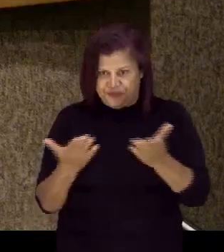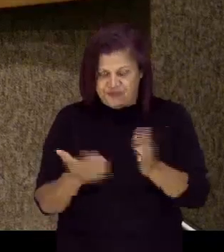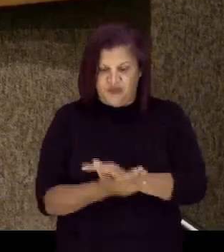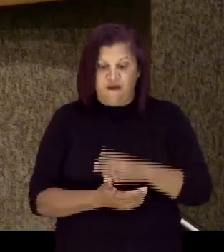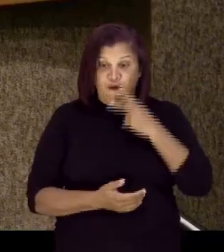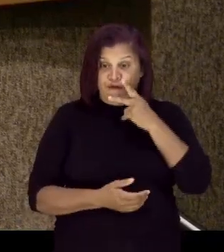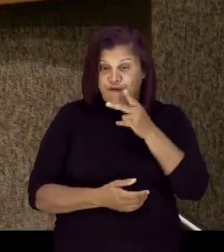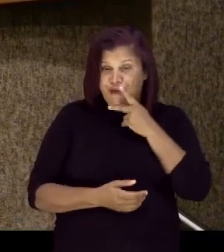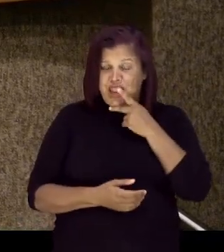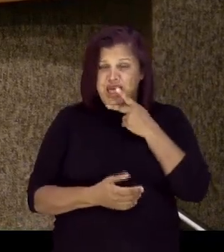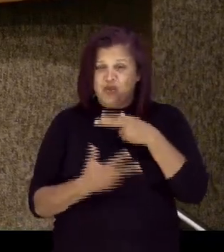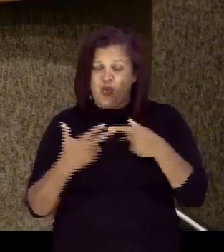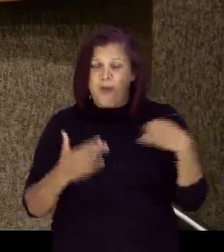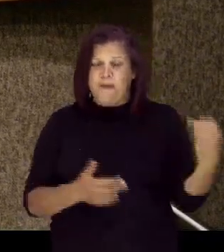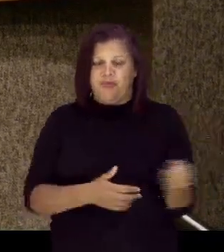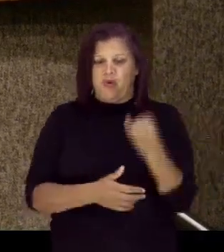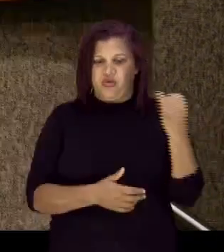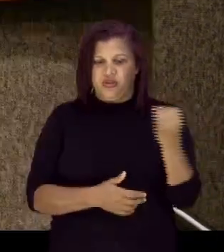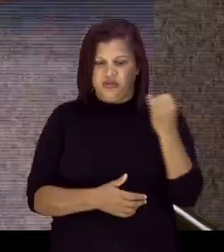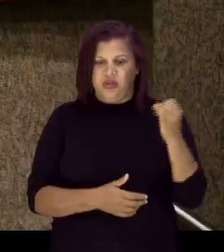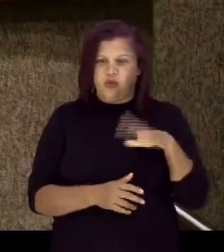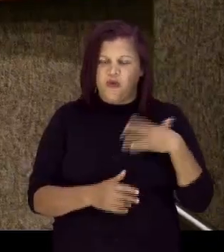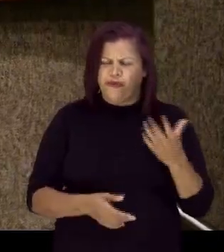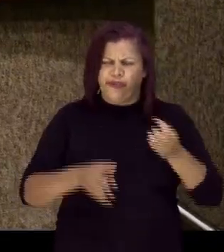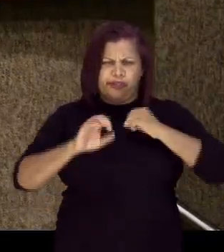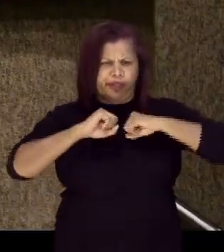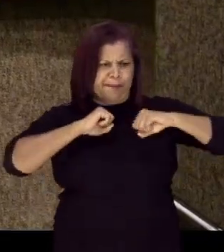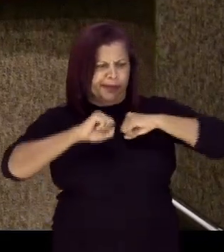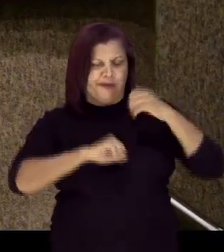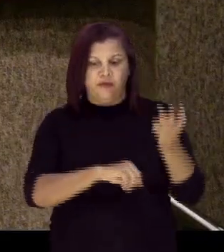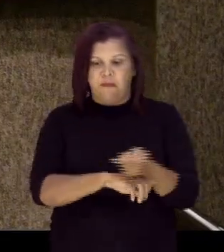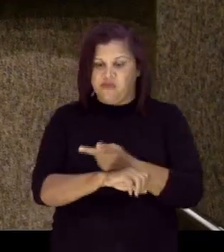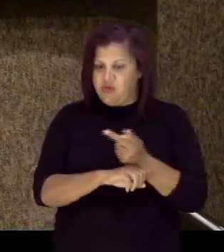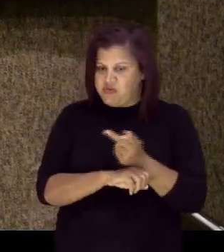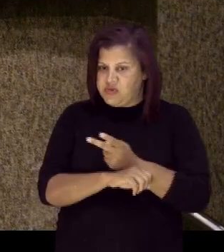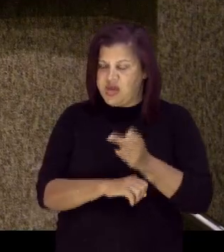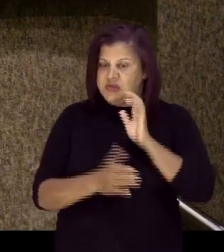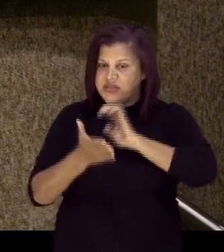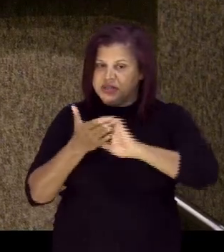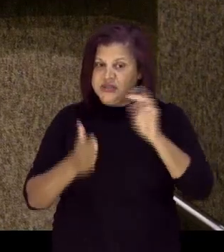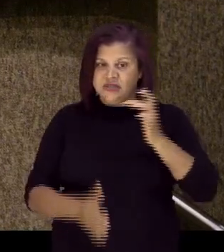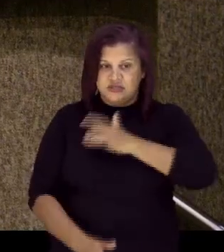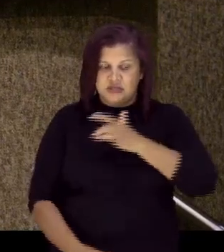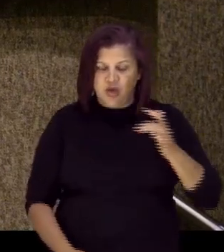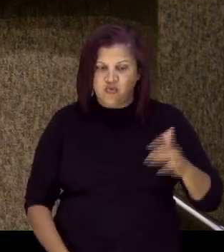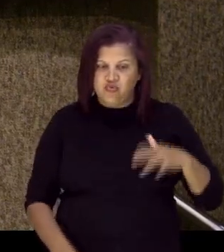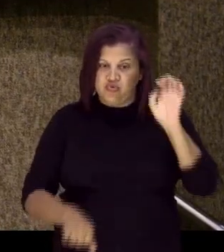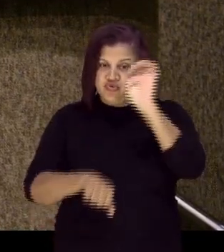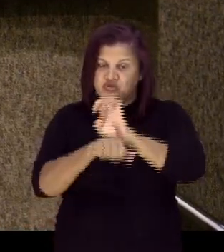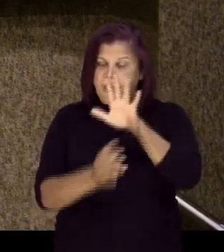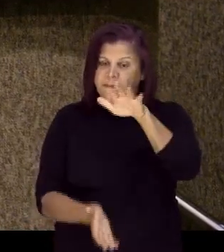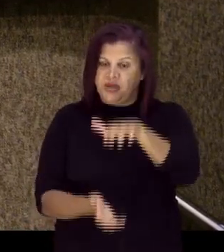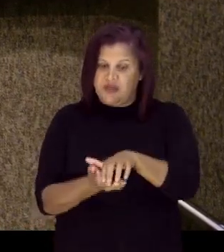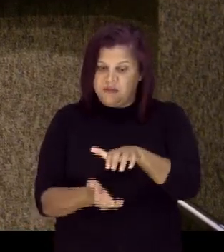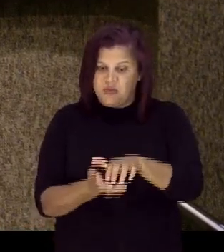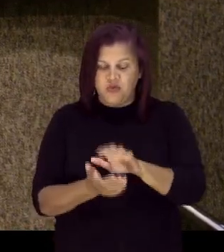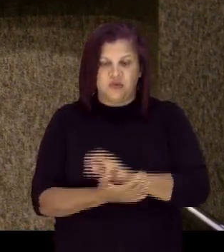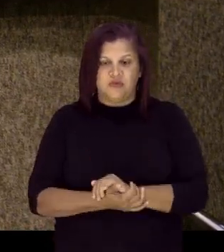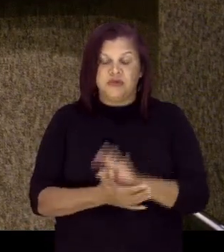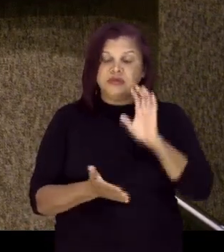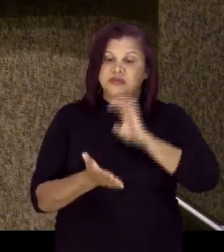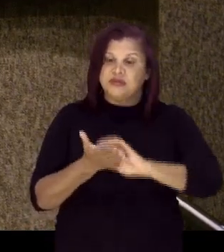Falar de um assunto importante, qual a gente tem debatido e procurado a Secretaria de Saúde do Estado de Pernambuco,